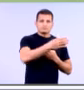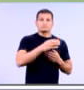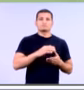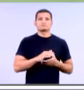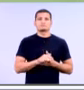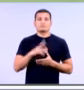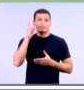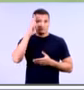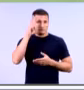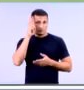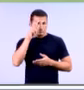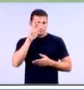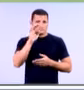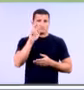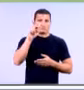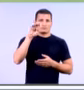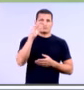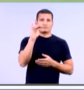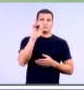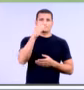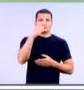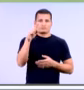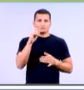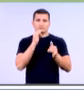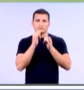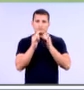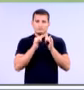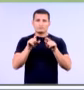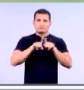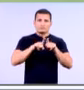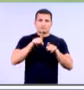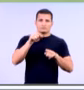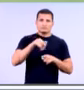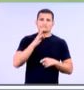essa função informativa, ela também é conhecida como função